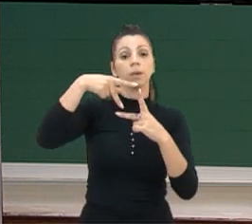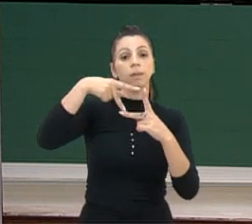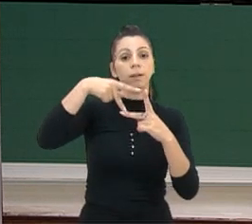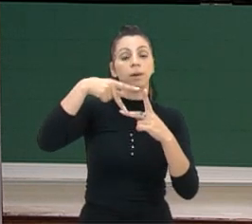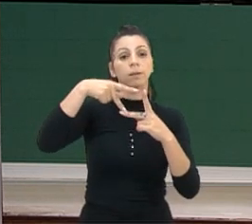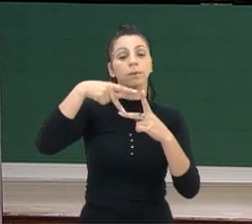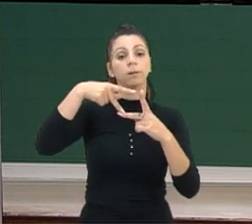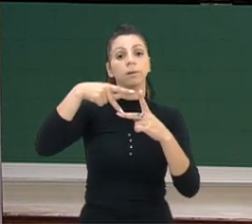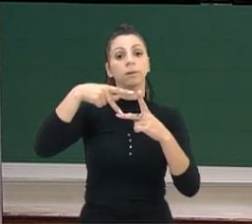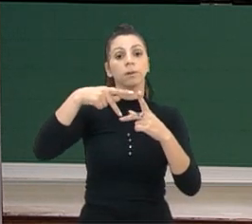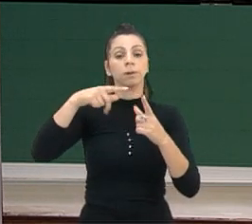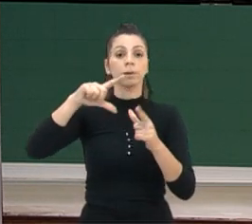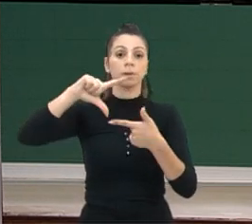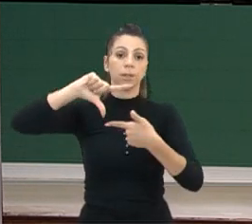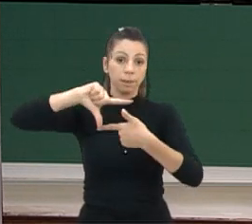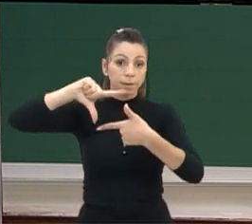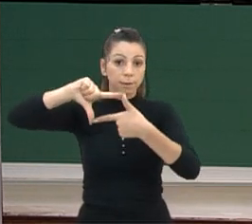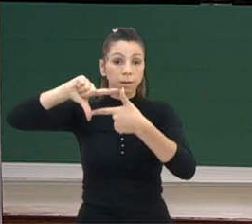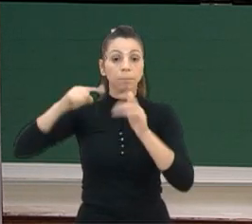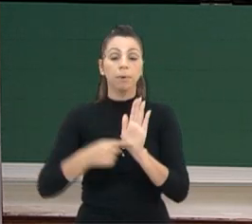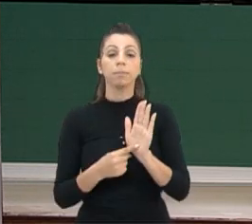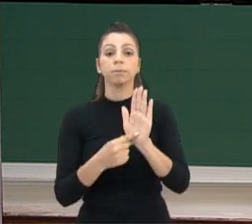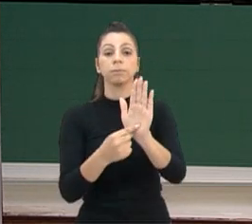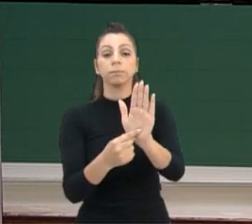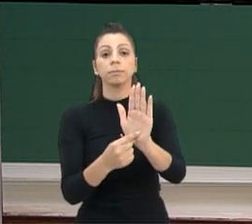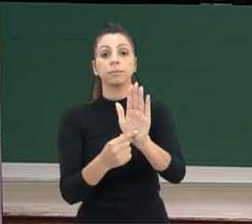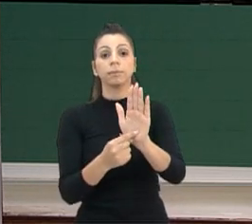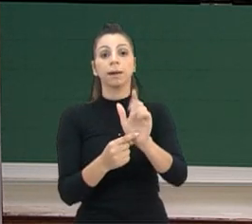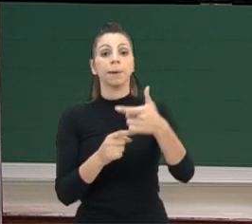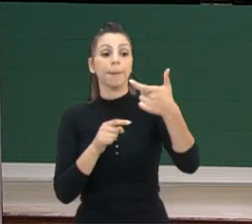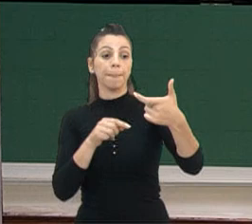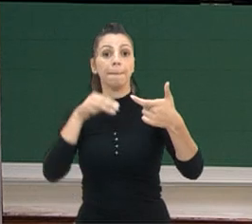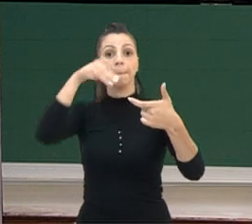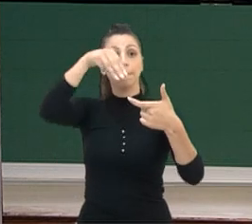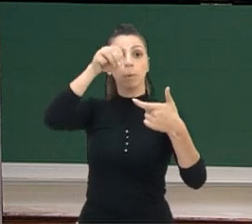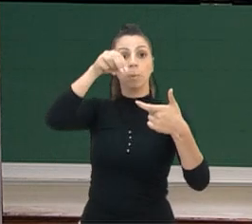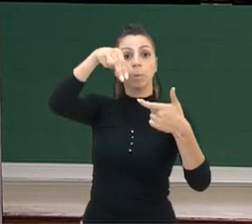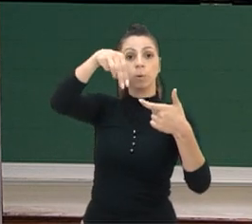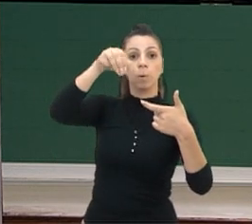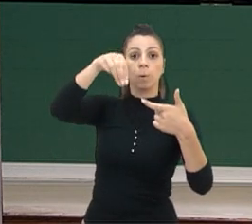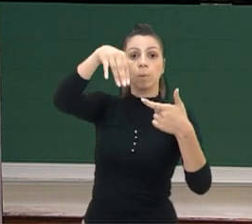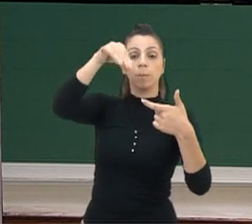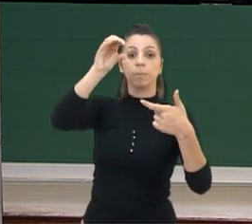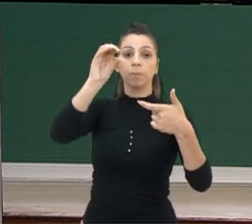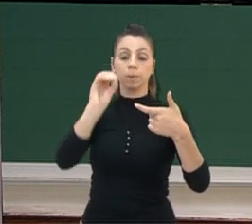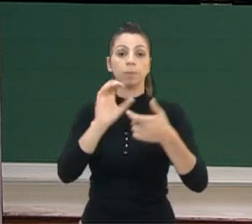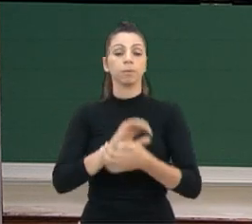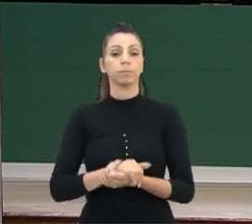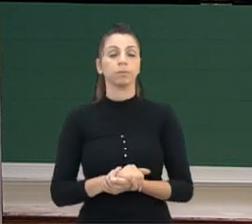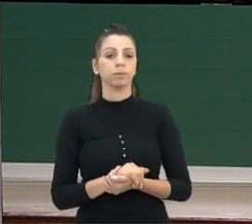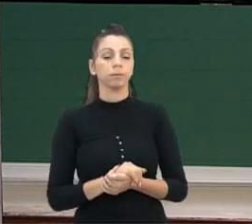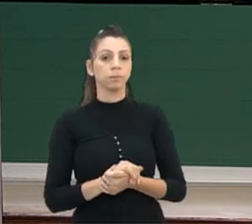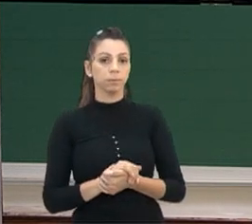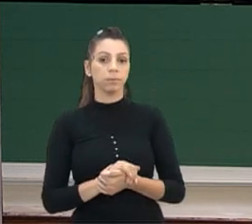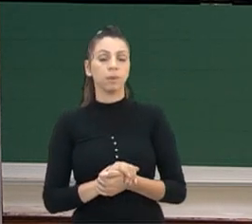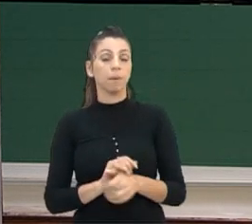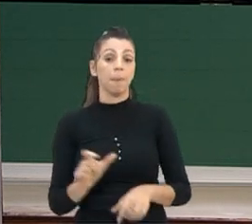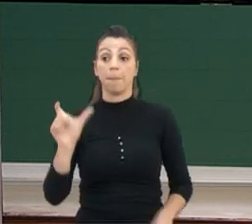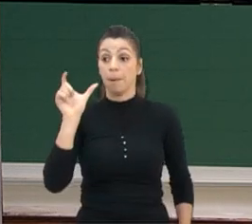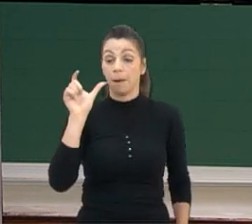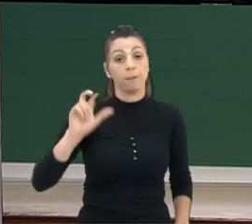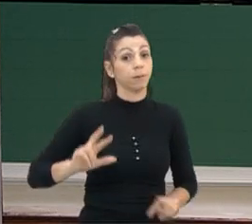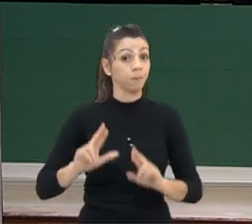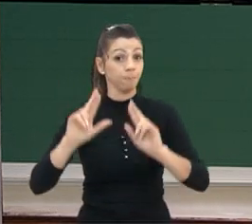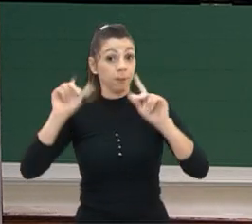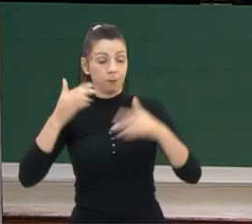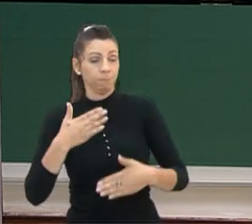para representar essa ideia de monômio, que às vezes para alguns está obscura ainda, é uma palavra diferente, é uma palavra